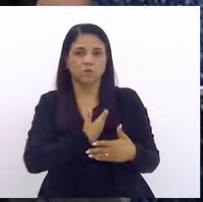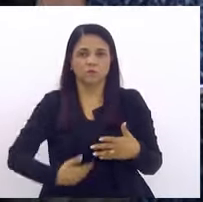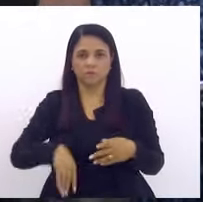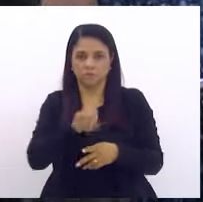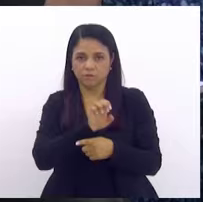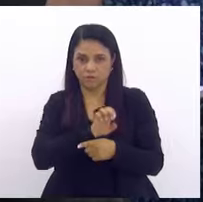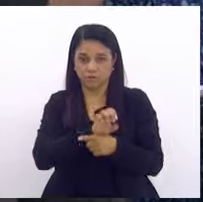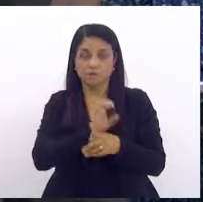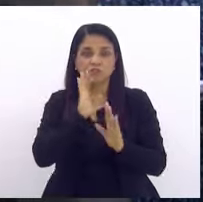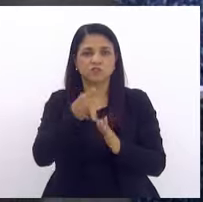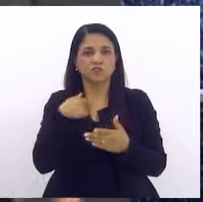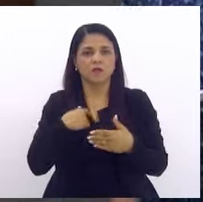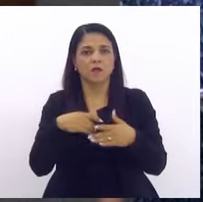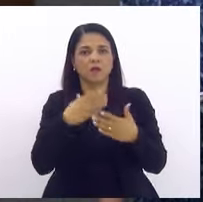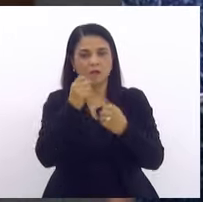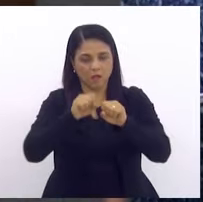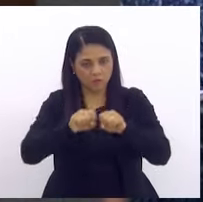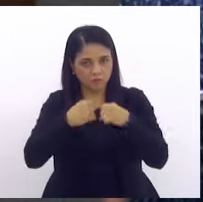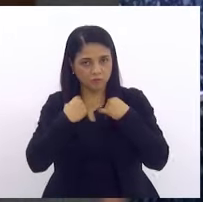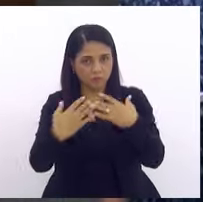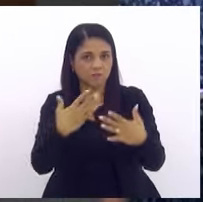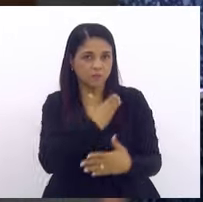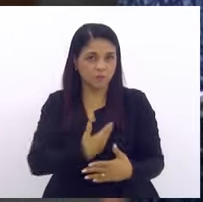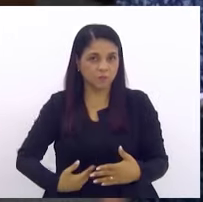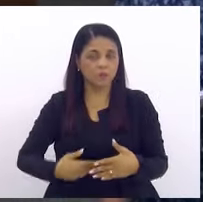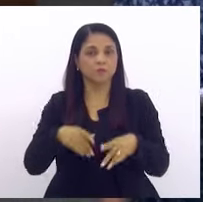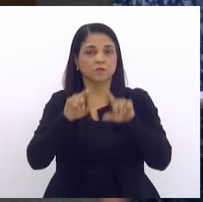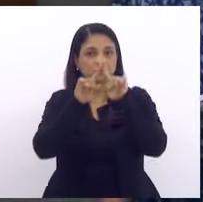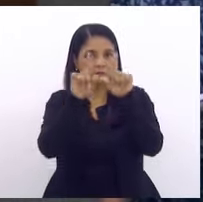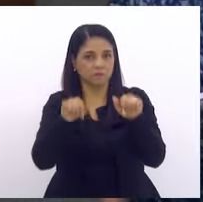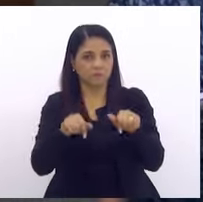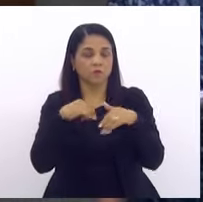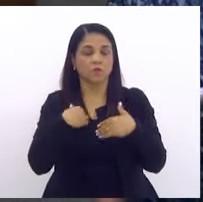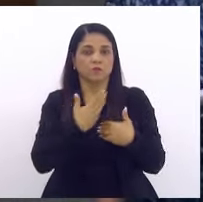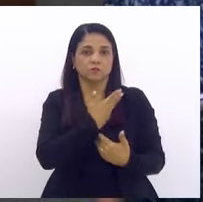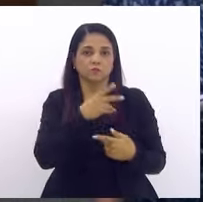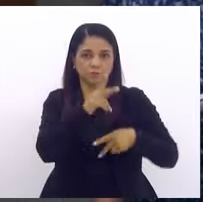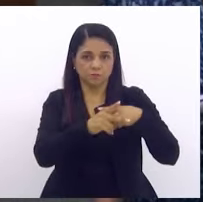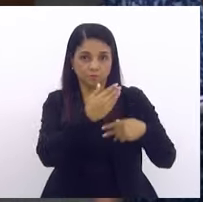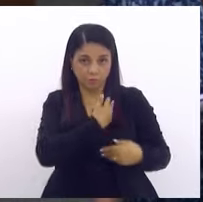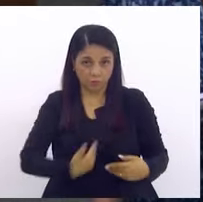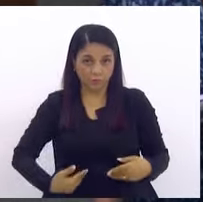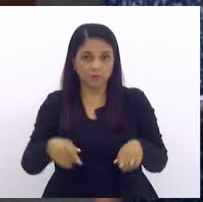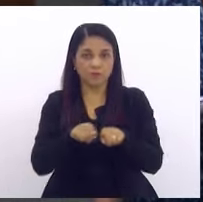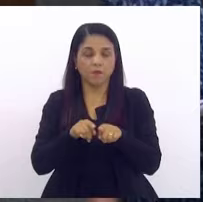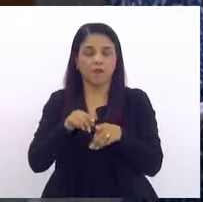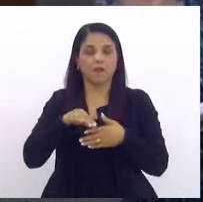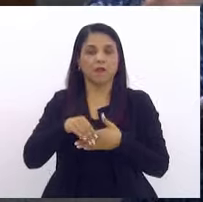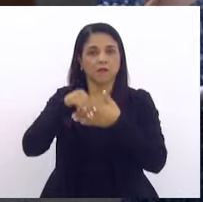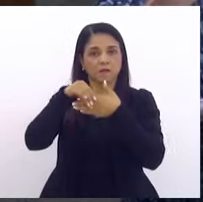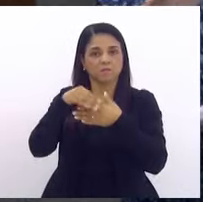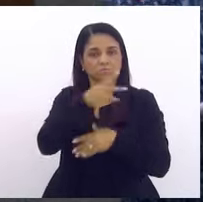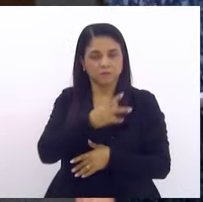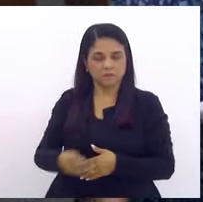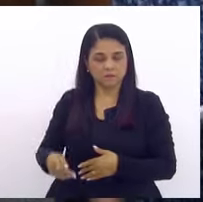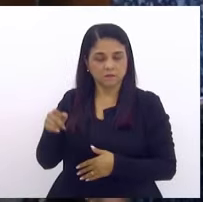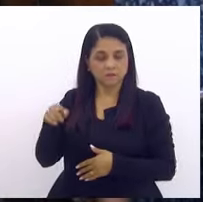gente já realizou uma audiência pública na Comissão de Servidores, presidida pelo deputado Marta Rocha. Tem